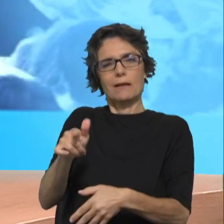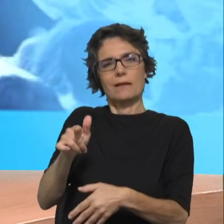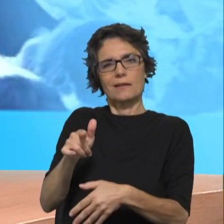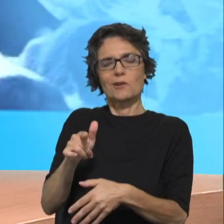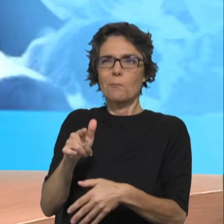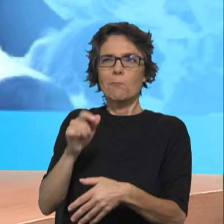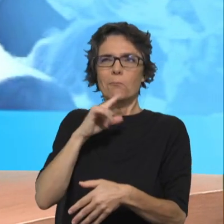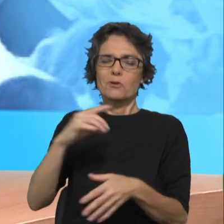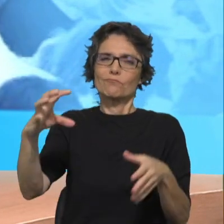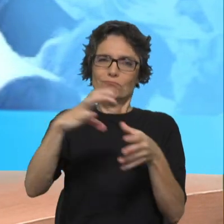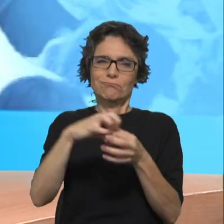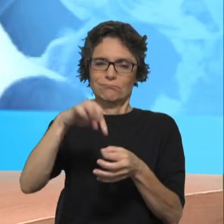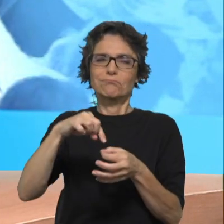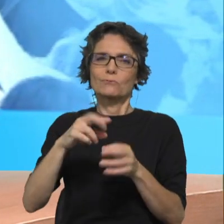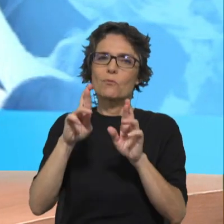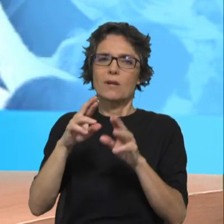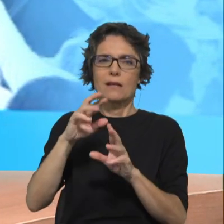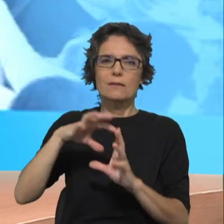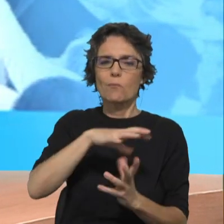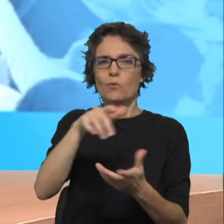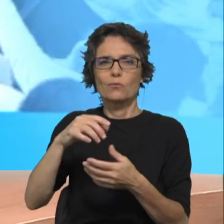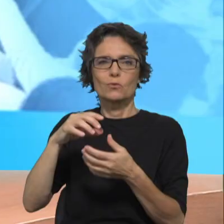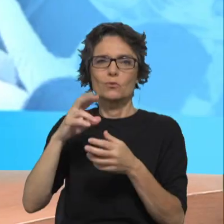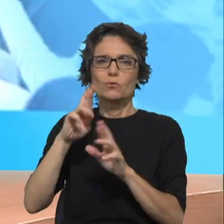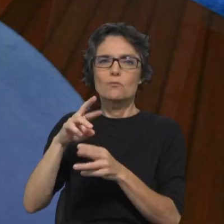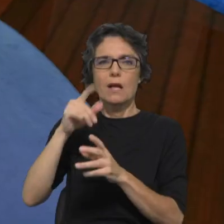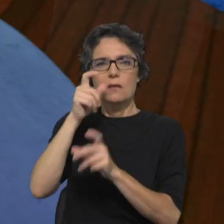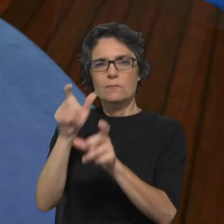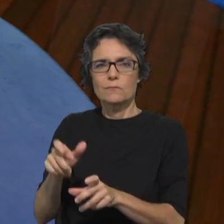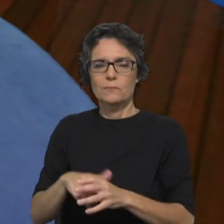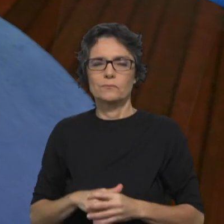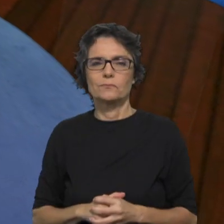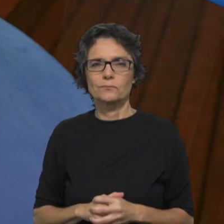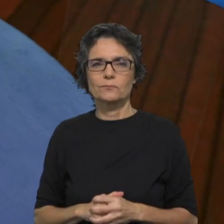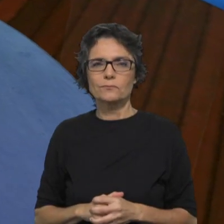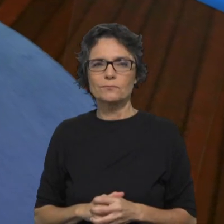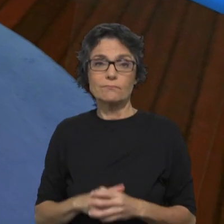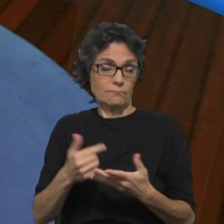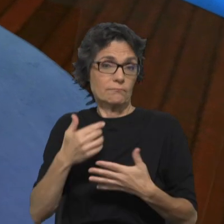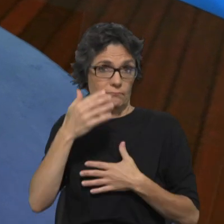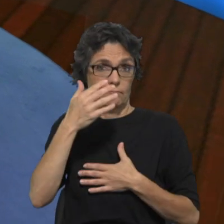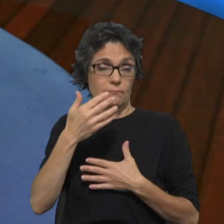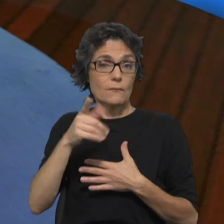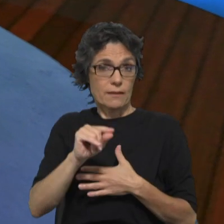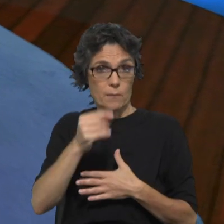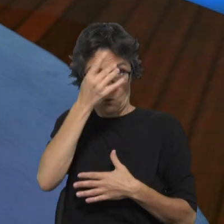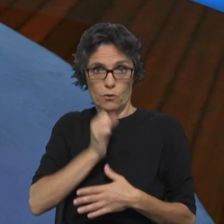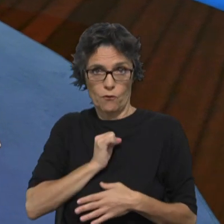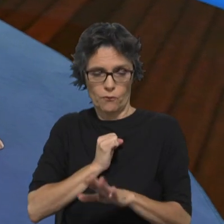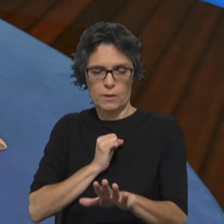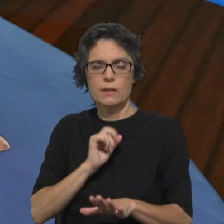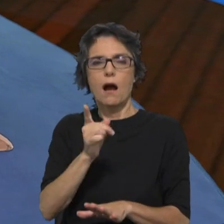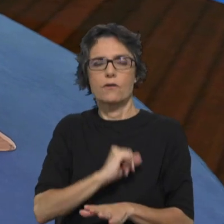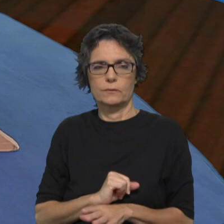falar neste tema esperança para o mundo, esperança para a humanidade. Eu ligaria isto, e isso parece-me importante, a